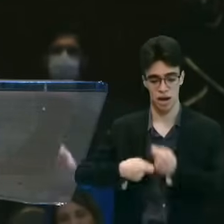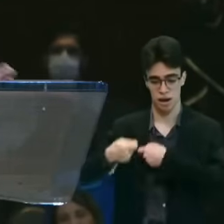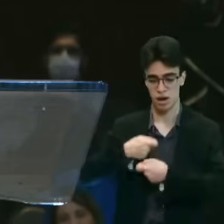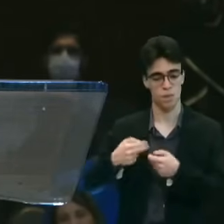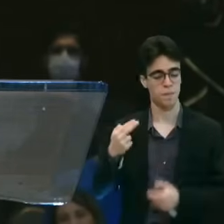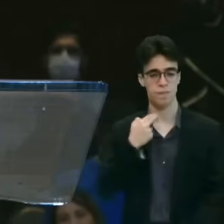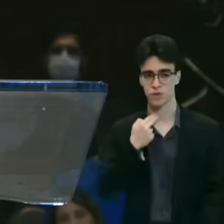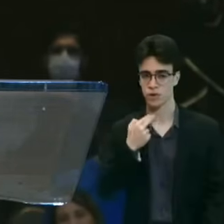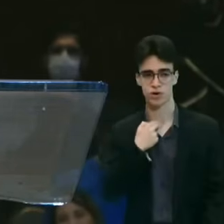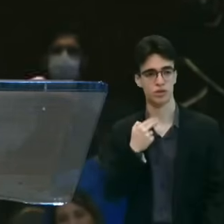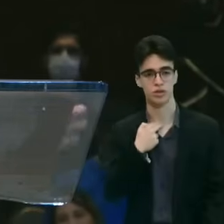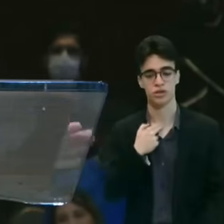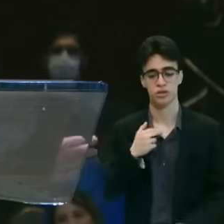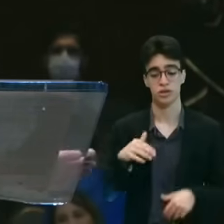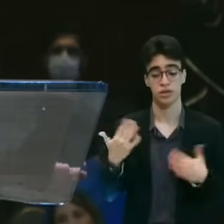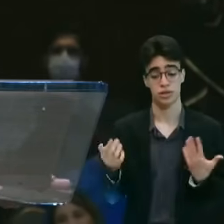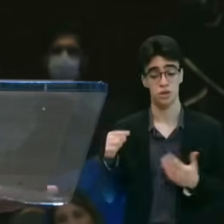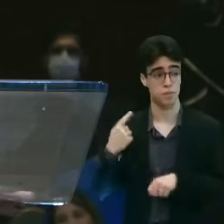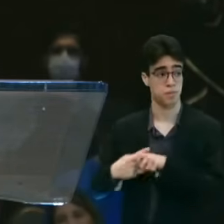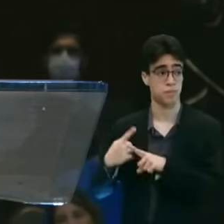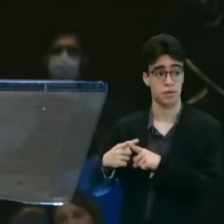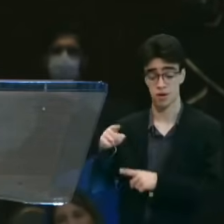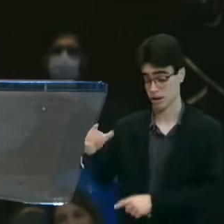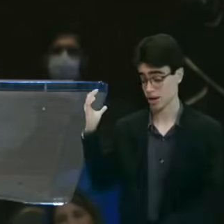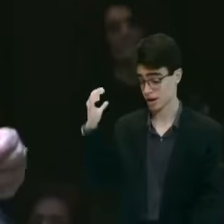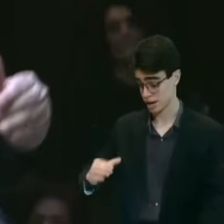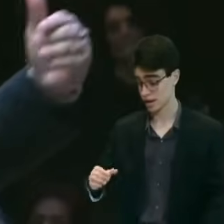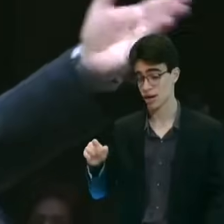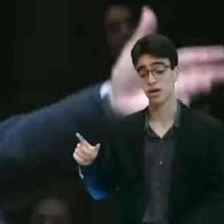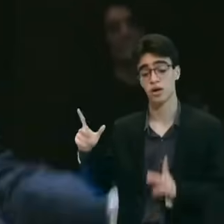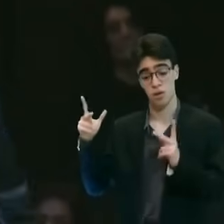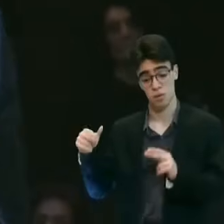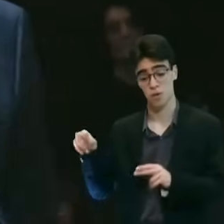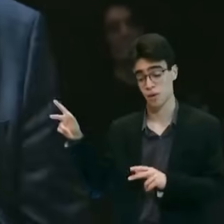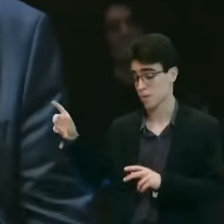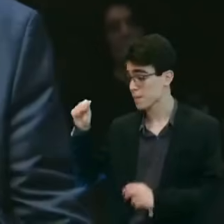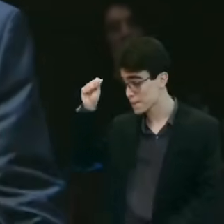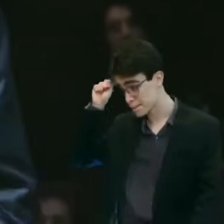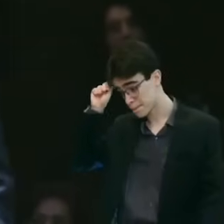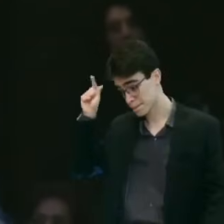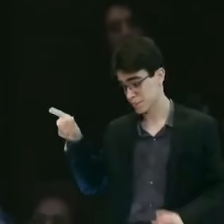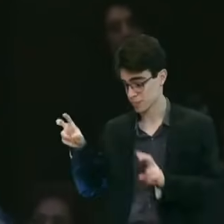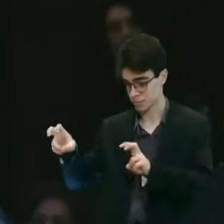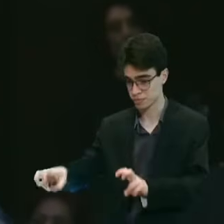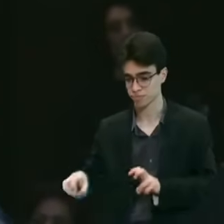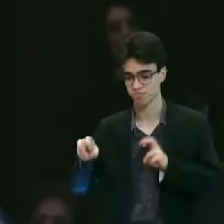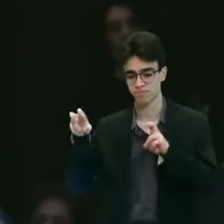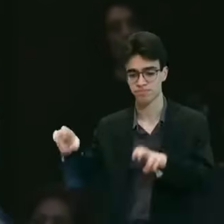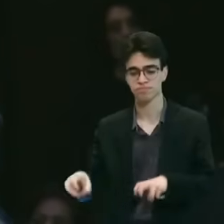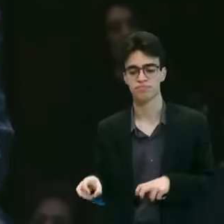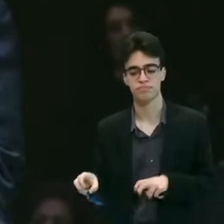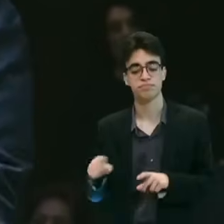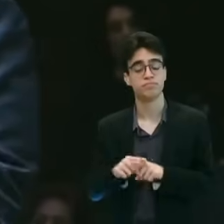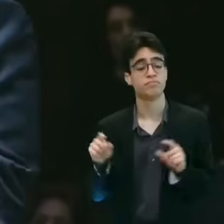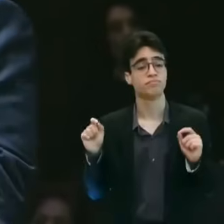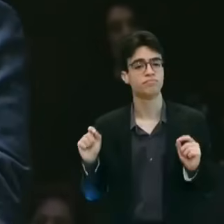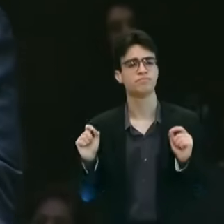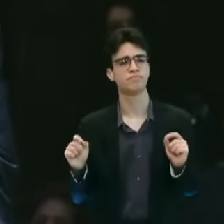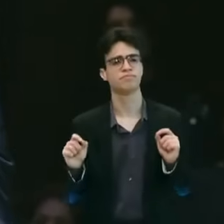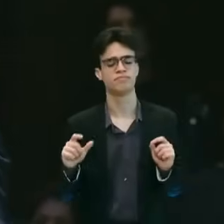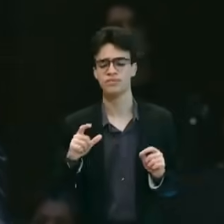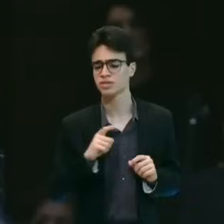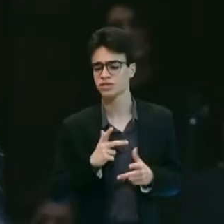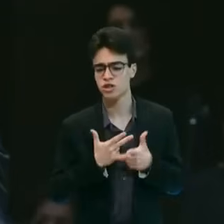E esse já era o lugar de Caim, por isso que ele era agricultor junto com o pai. Mas havia algo